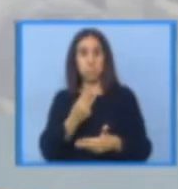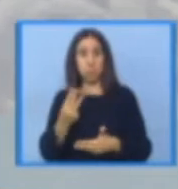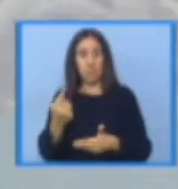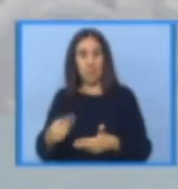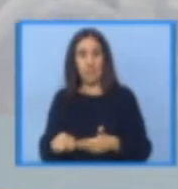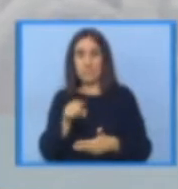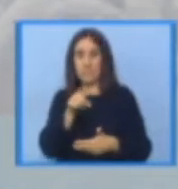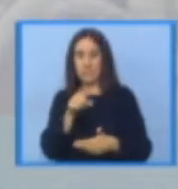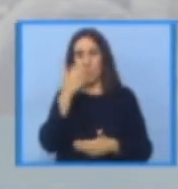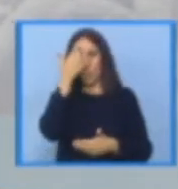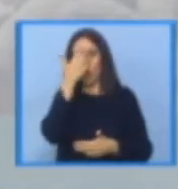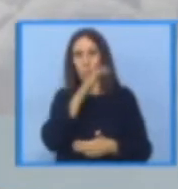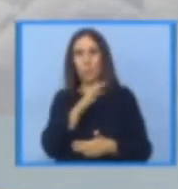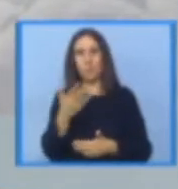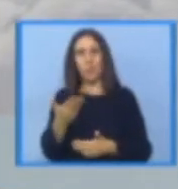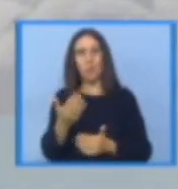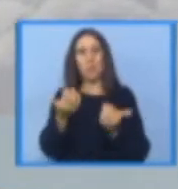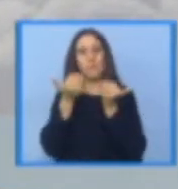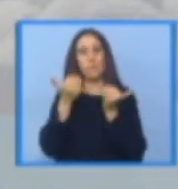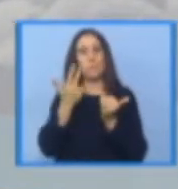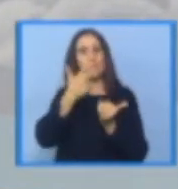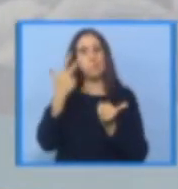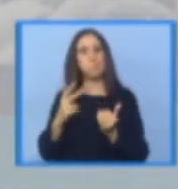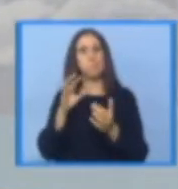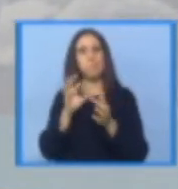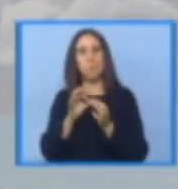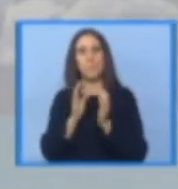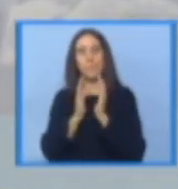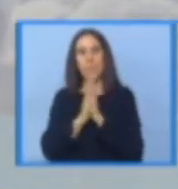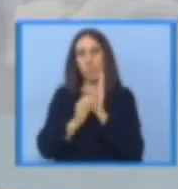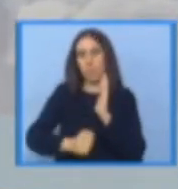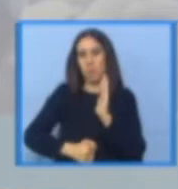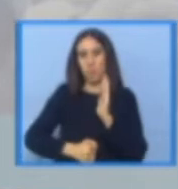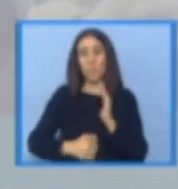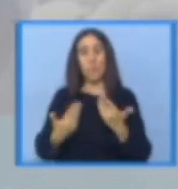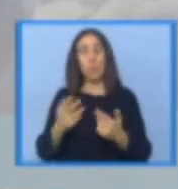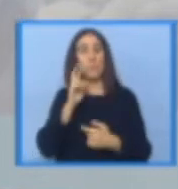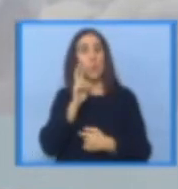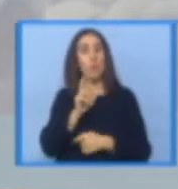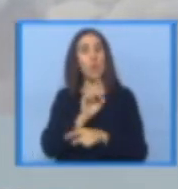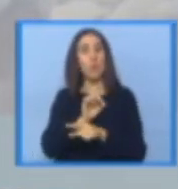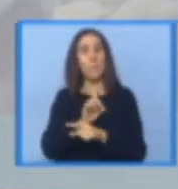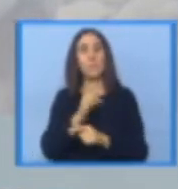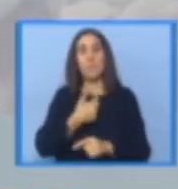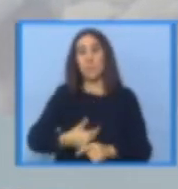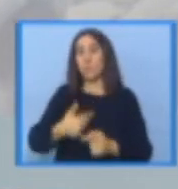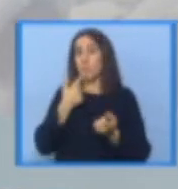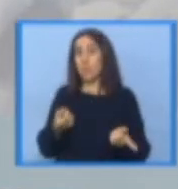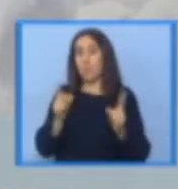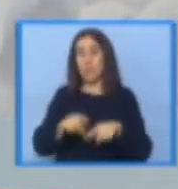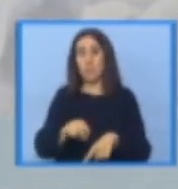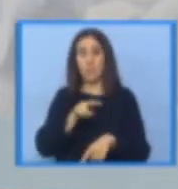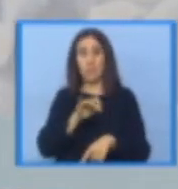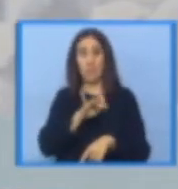agência.eclésia.pt. É aqui que pode encontrar toda a informação relacionada com a Igreja Católica. Olhamos agora o regresso dos cristãos a